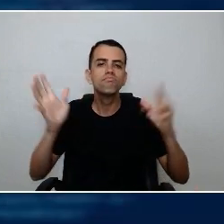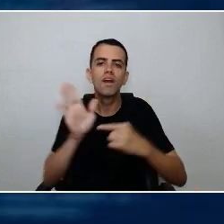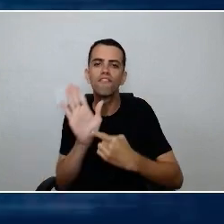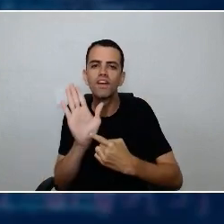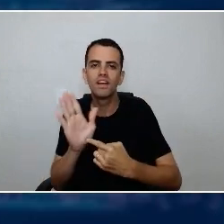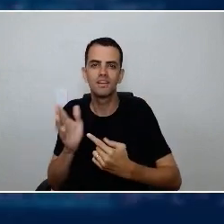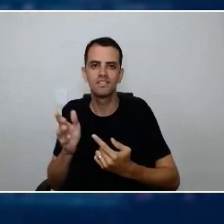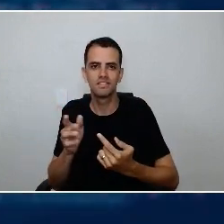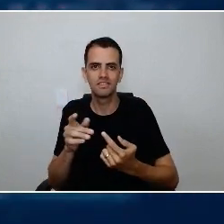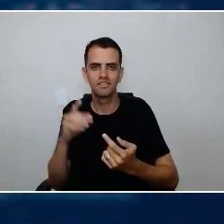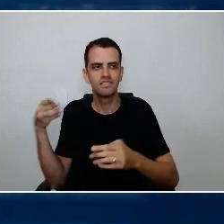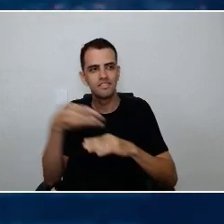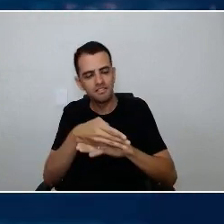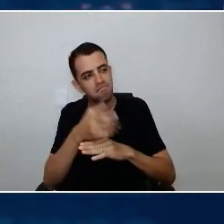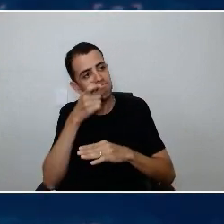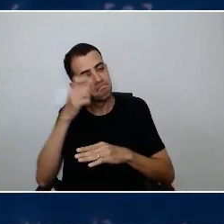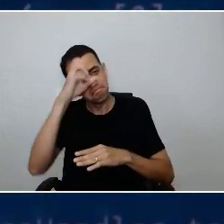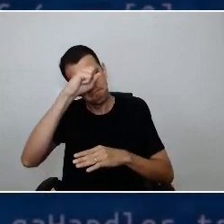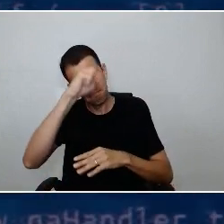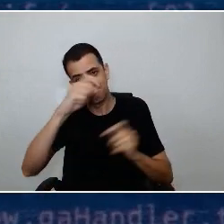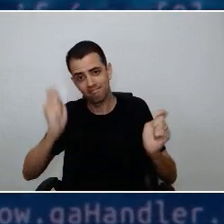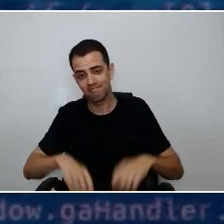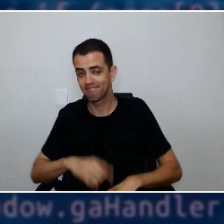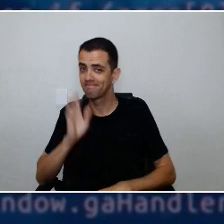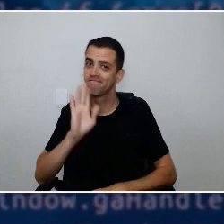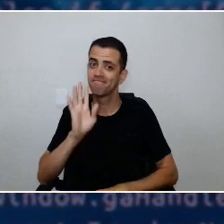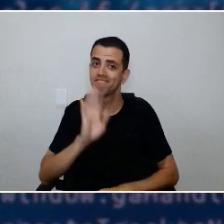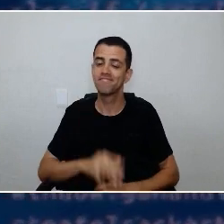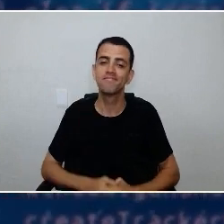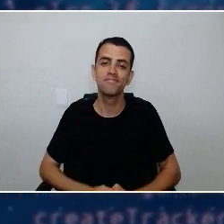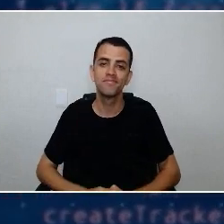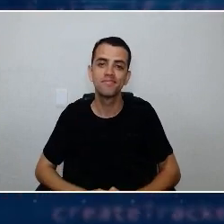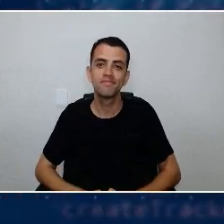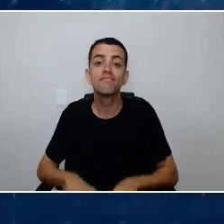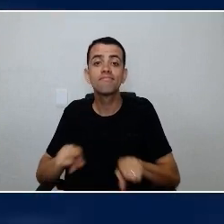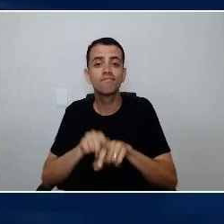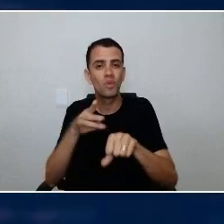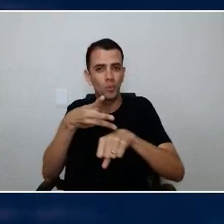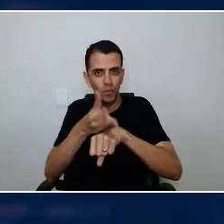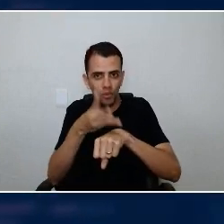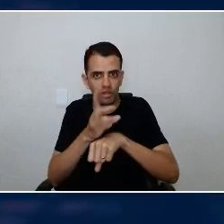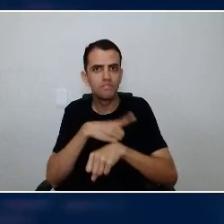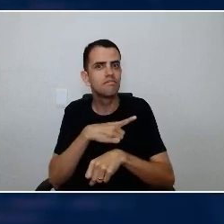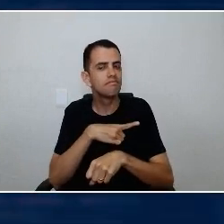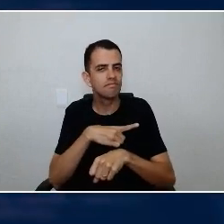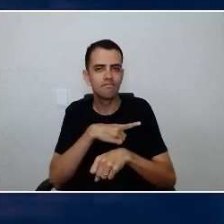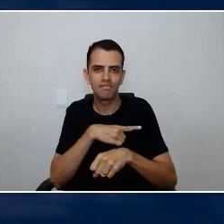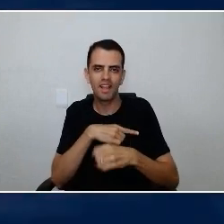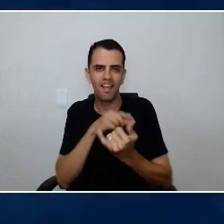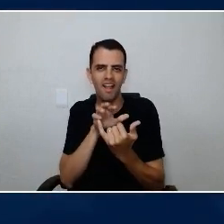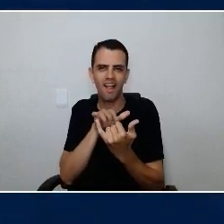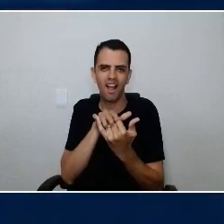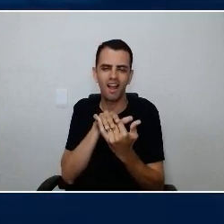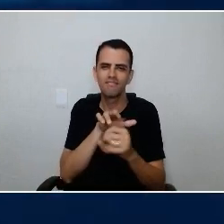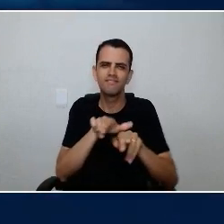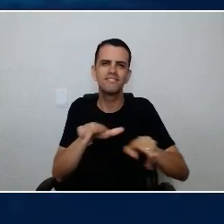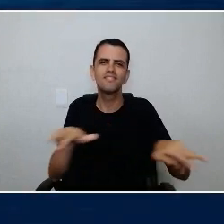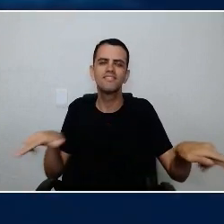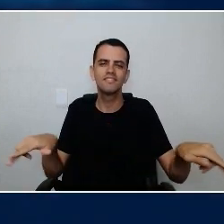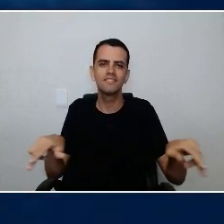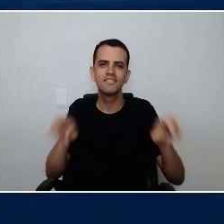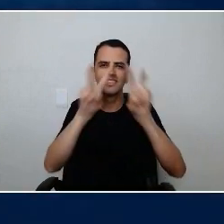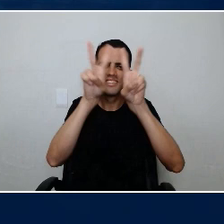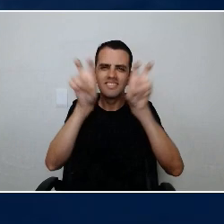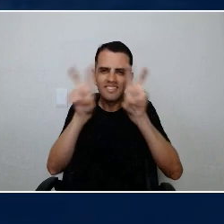mais diversos temas então é bem legal eh no WhatsApp Inclusive tem vários canais com diferentes assuntos para vocês você trabalharem e vocês vão perceber